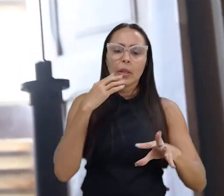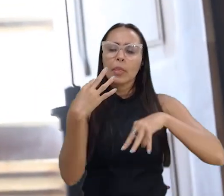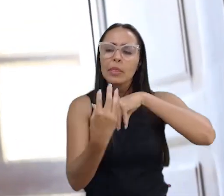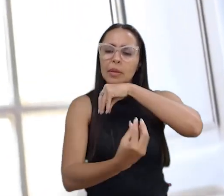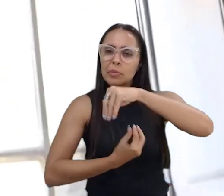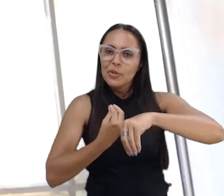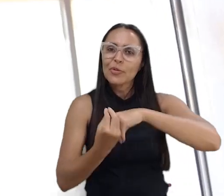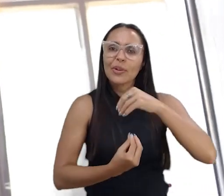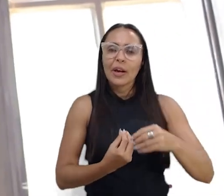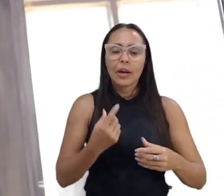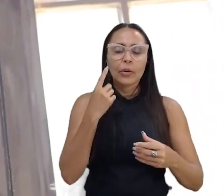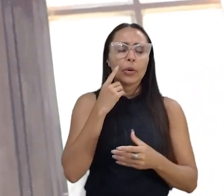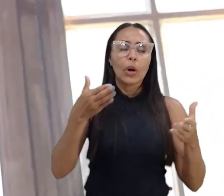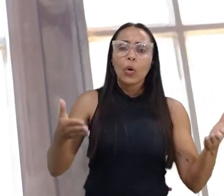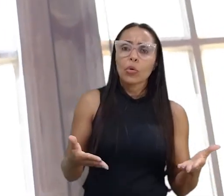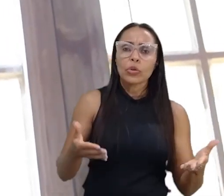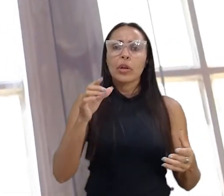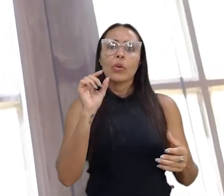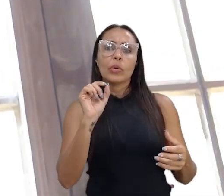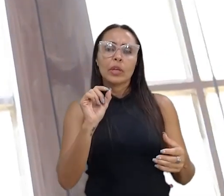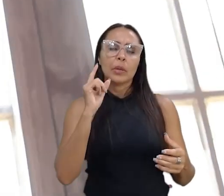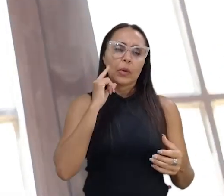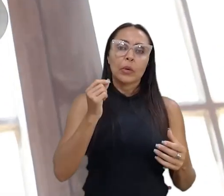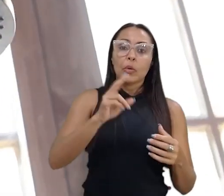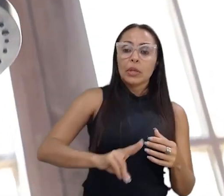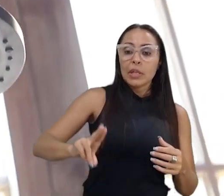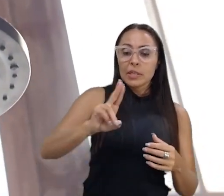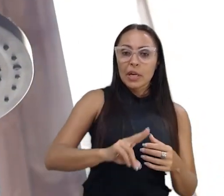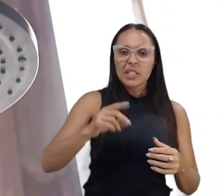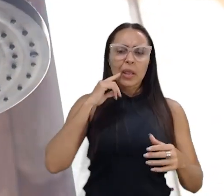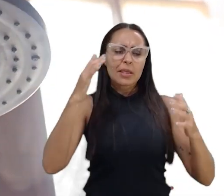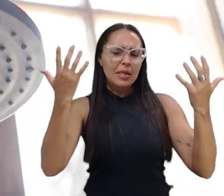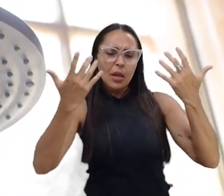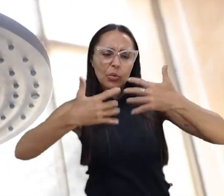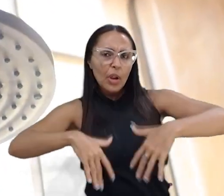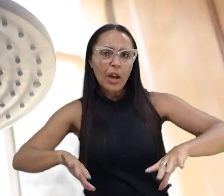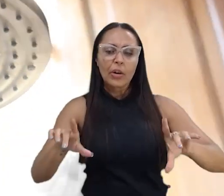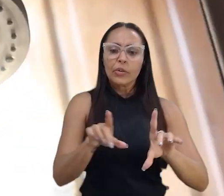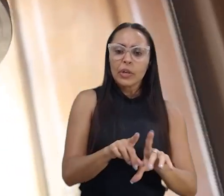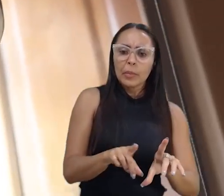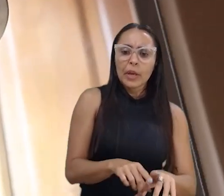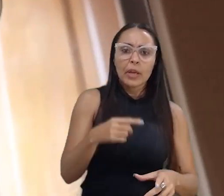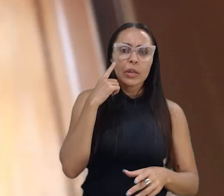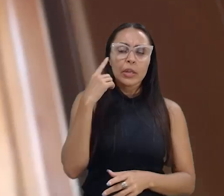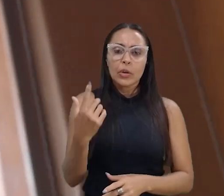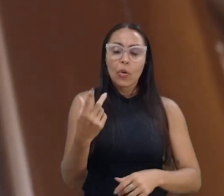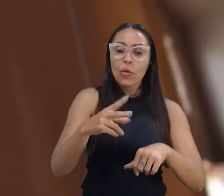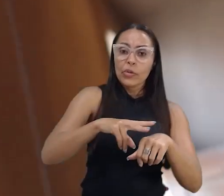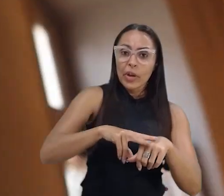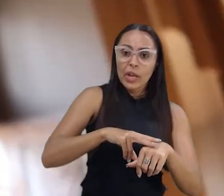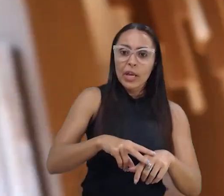misture estilos. O que é tendência hoje? Podemos utilizar materiais mais naturais, podemos utilizar o verde, os